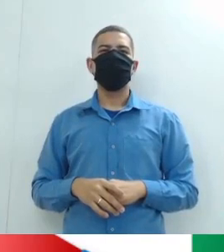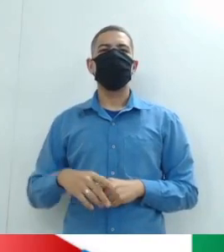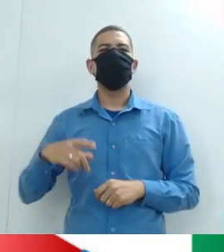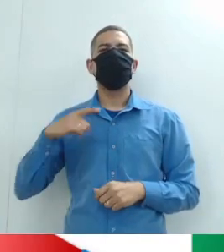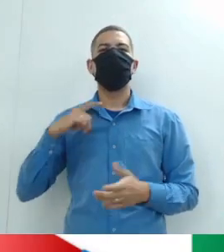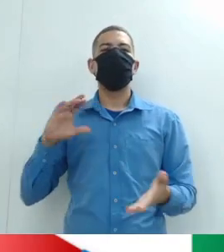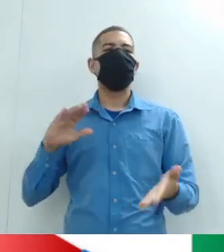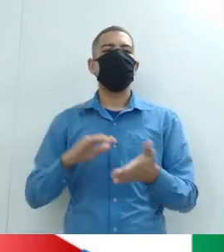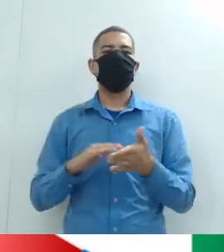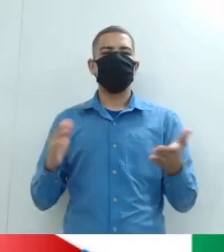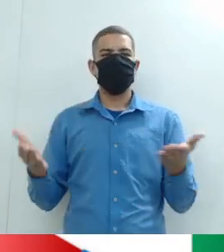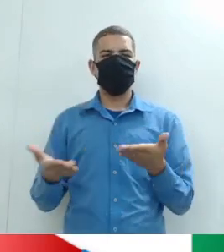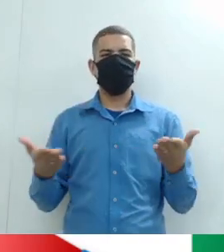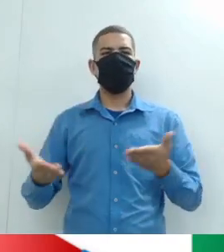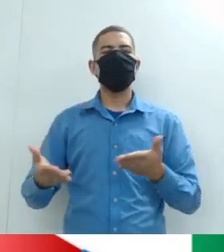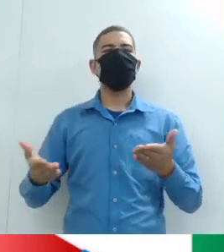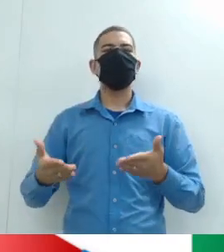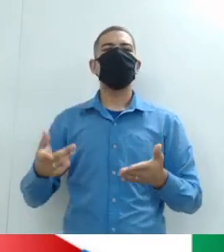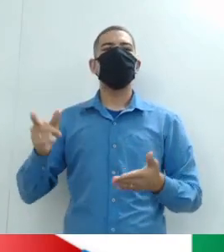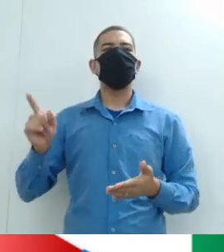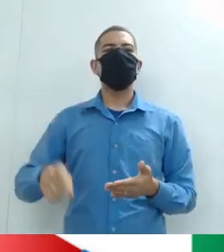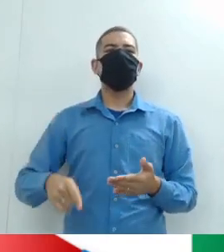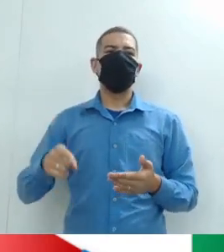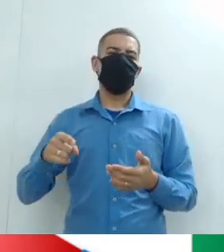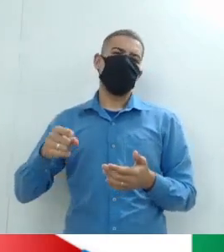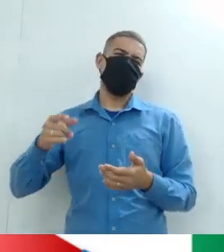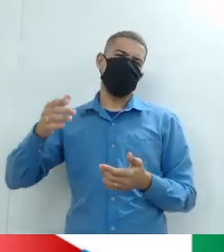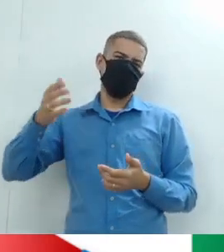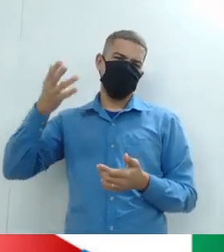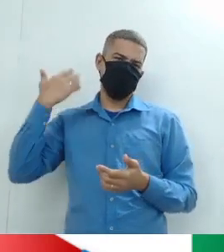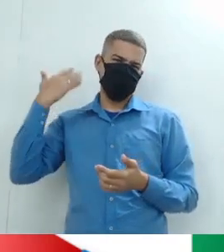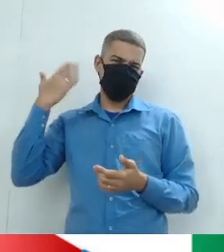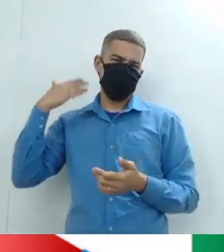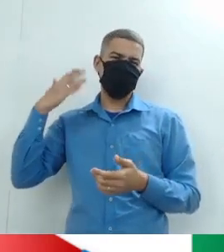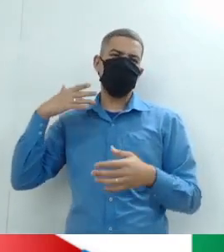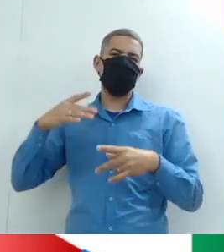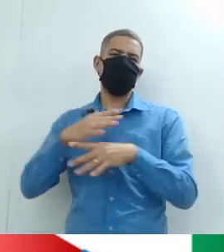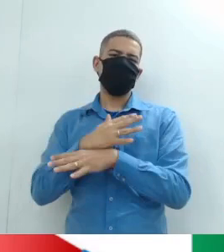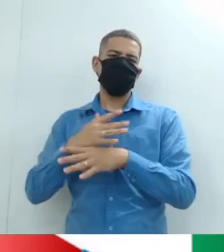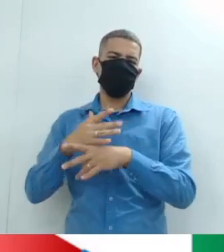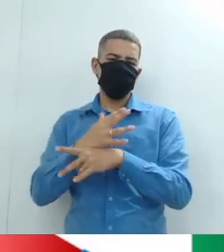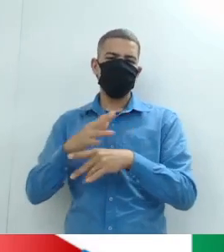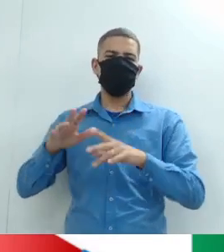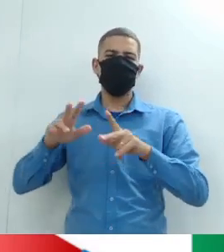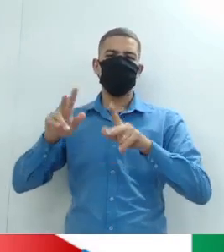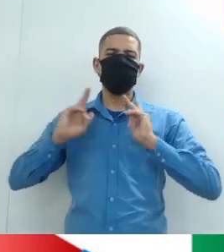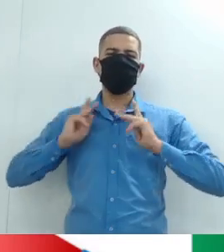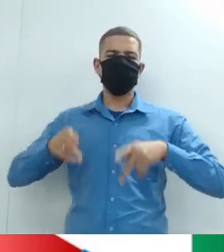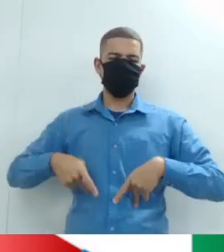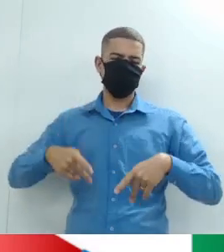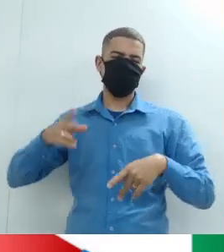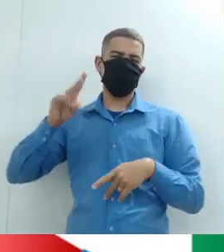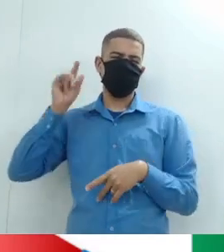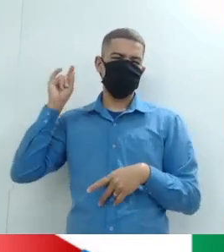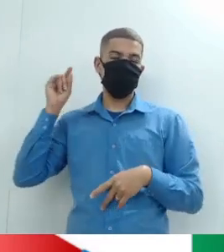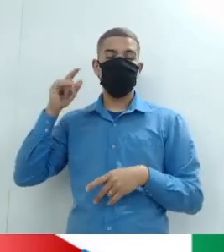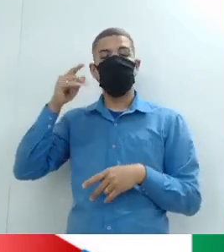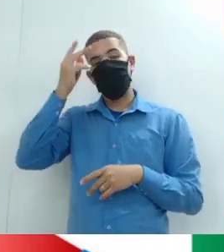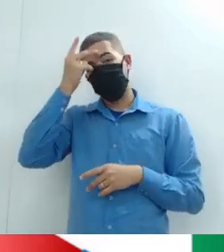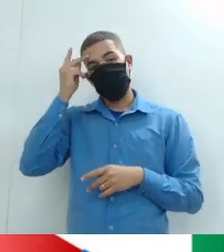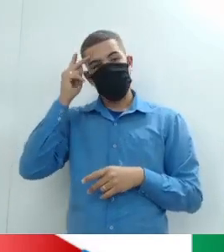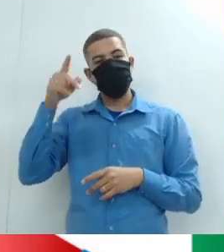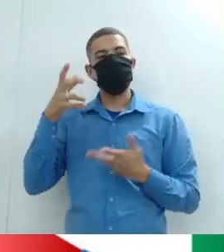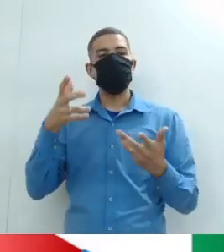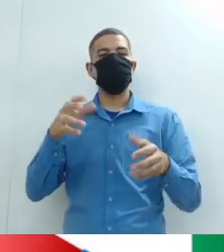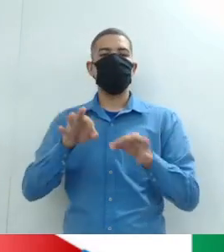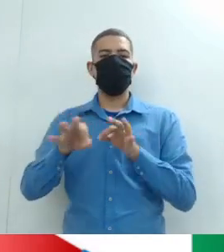o momento que se sabe é que desde as civilizações antigas o homem sentiu necessidade de medir coisas,